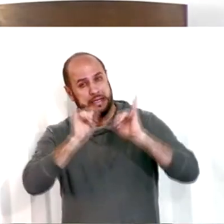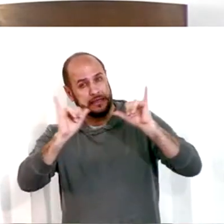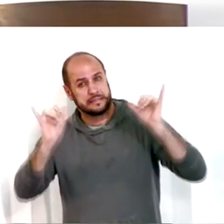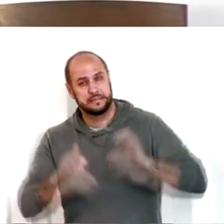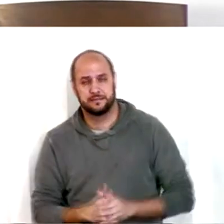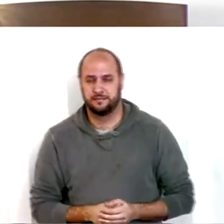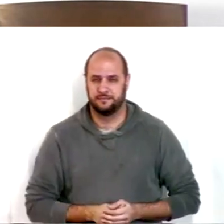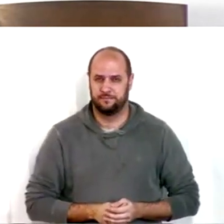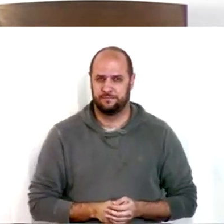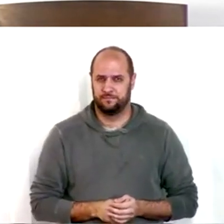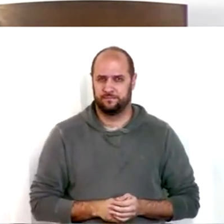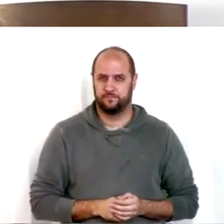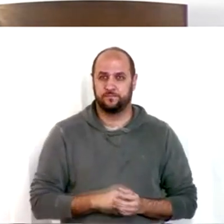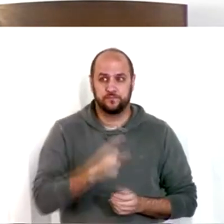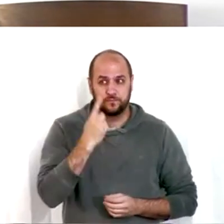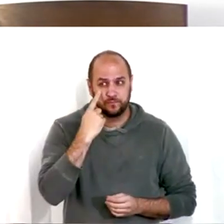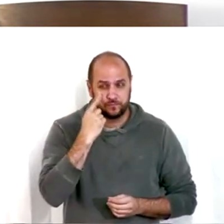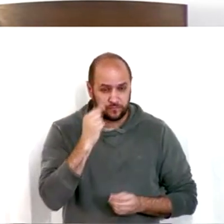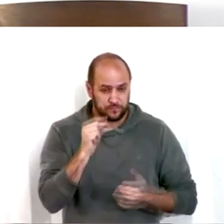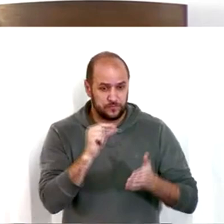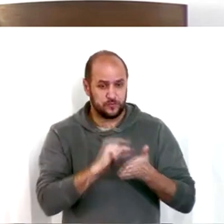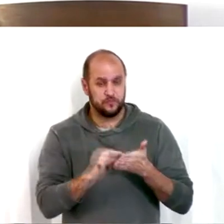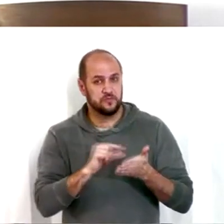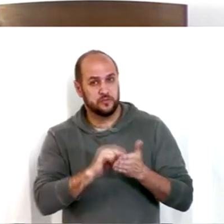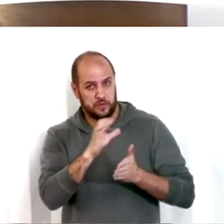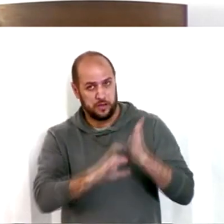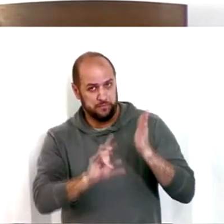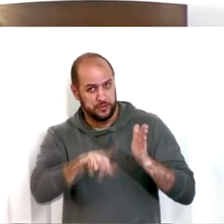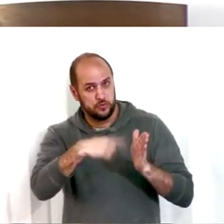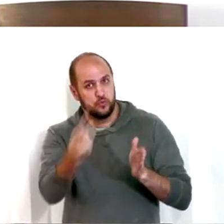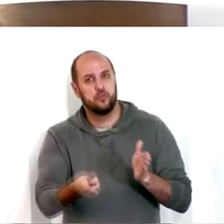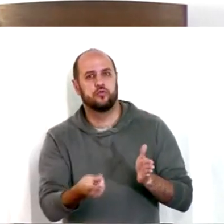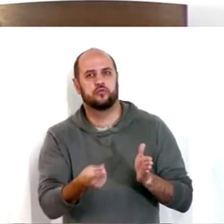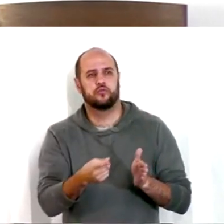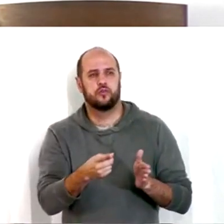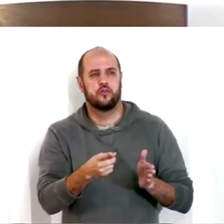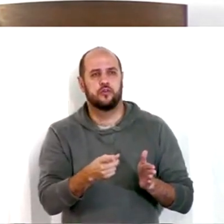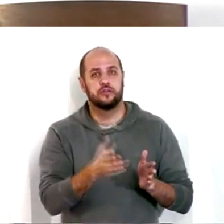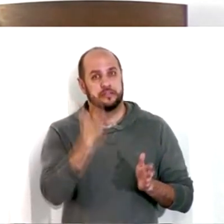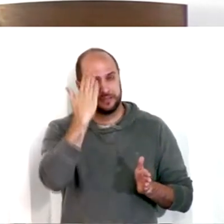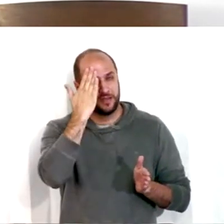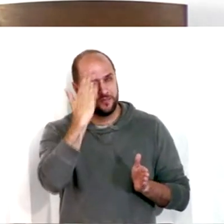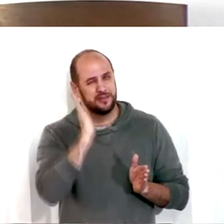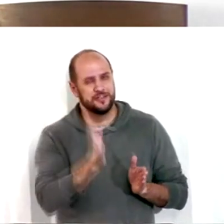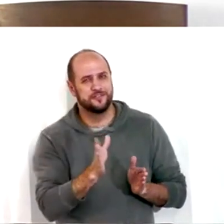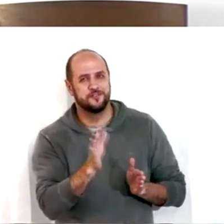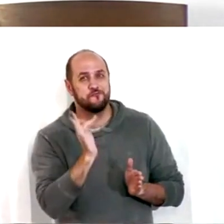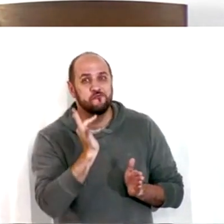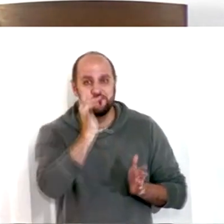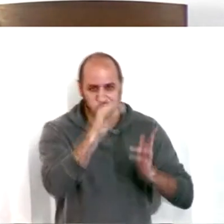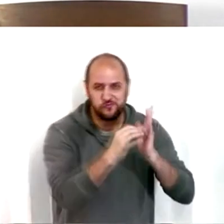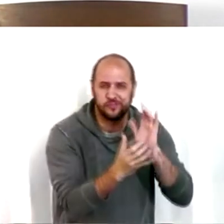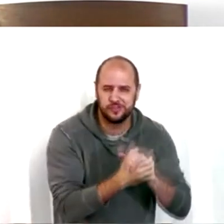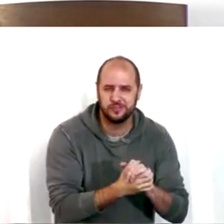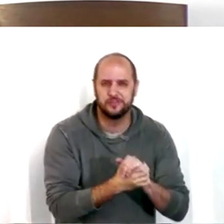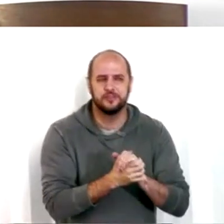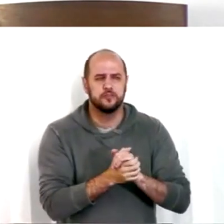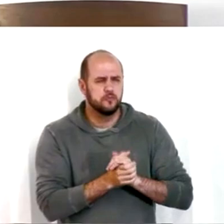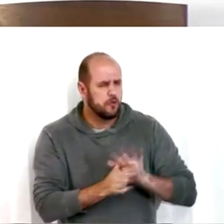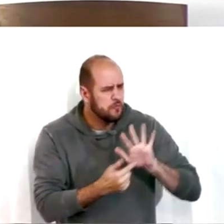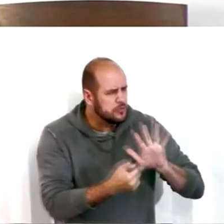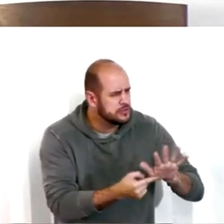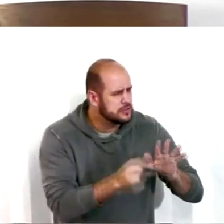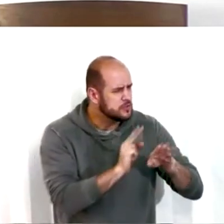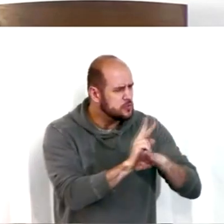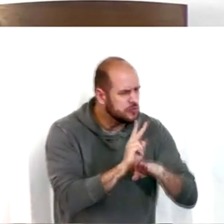próximo capítulo nos revelará, será a sua futura esposa. As demonstrações concretas de amor, de cuidado,